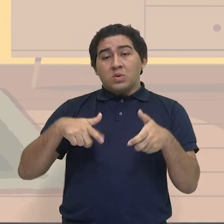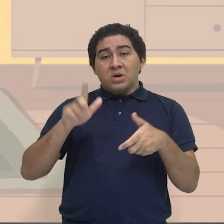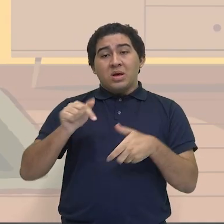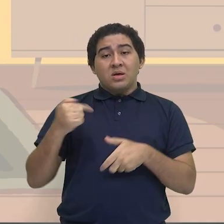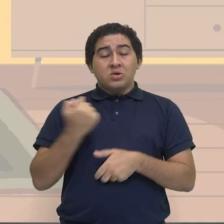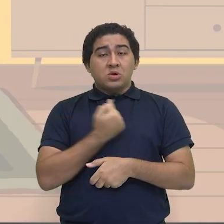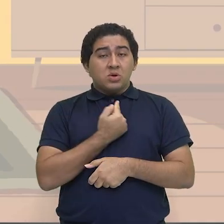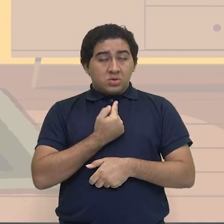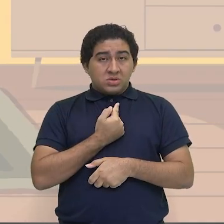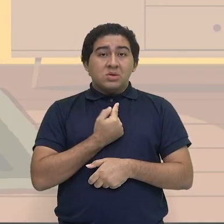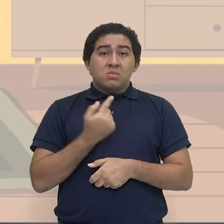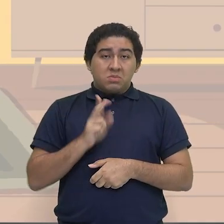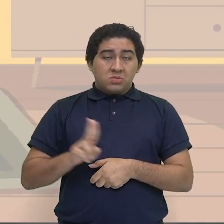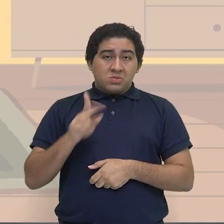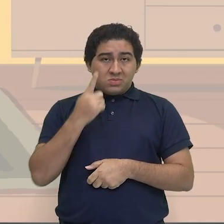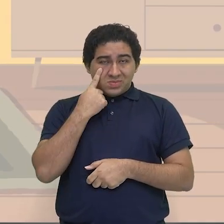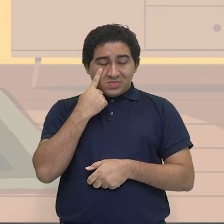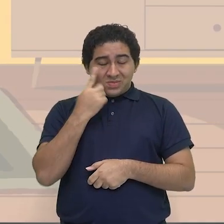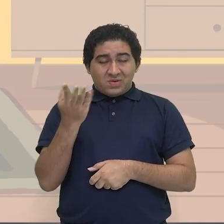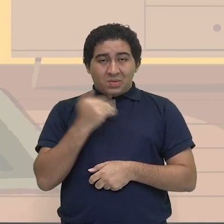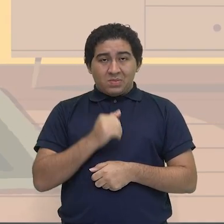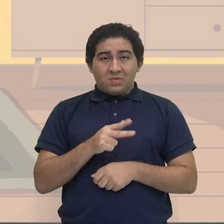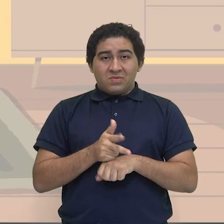mãos. Vamos lá assistir?